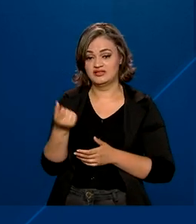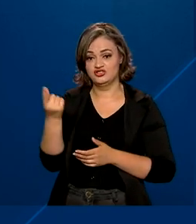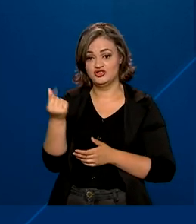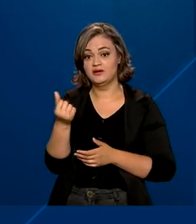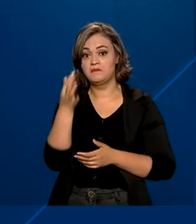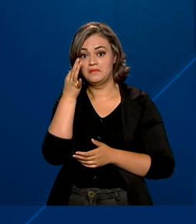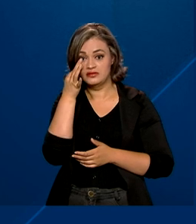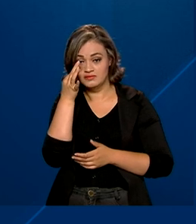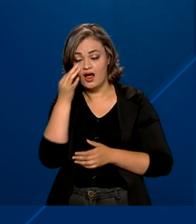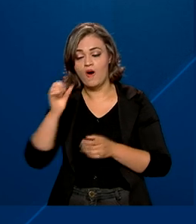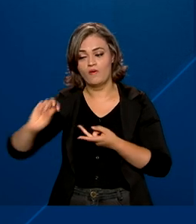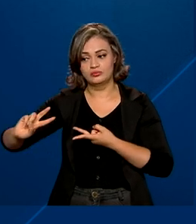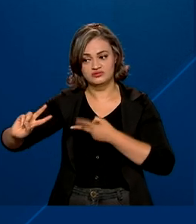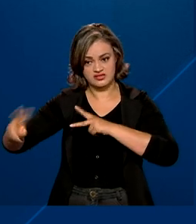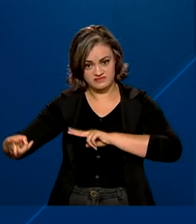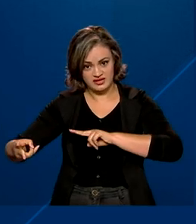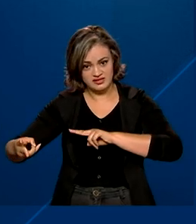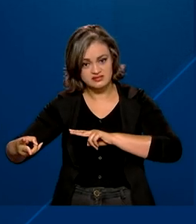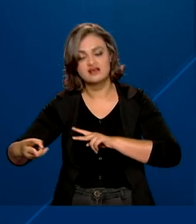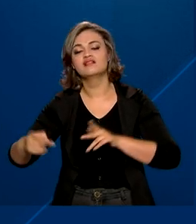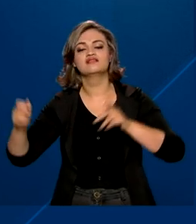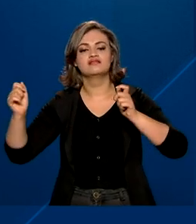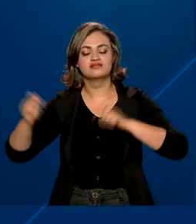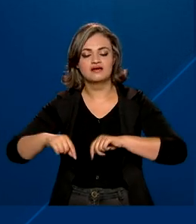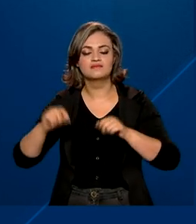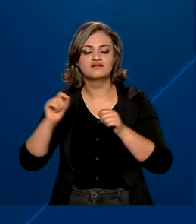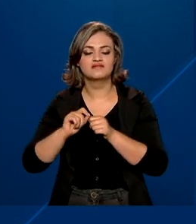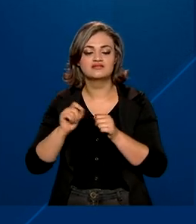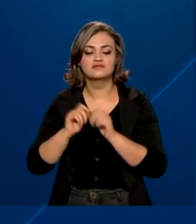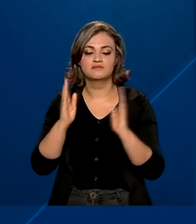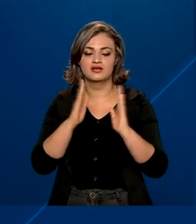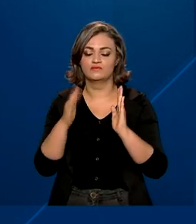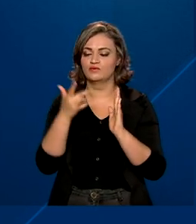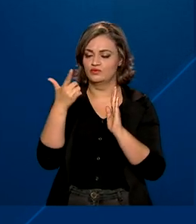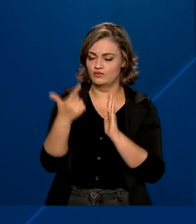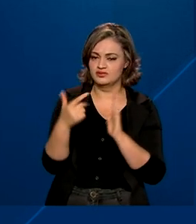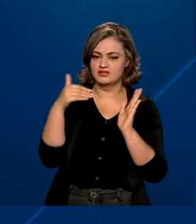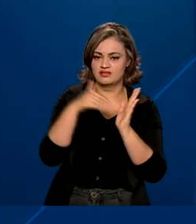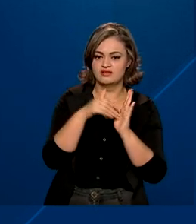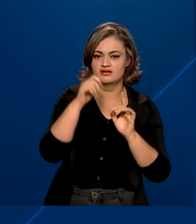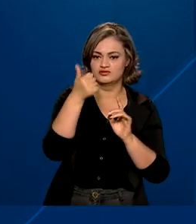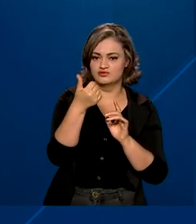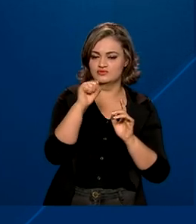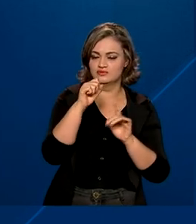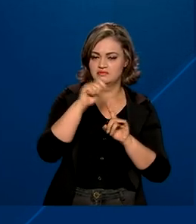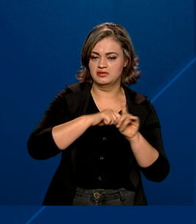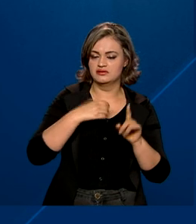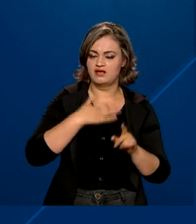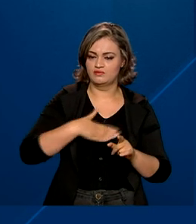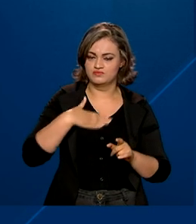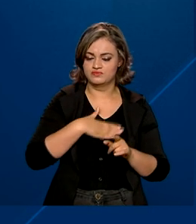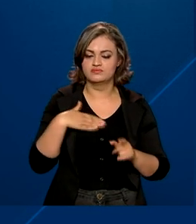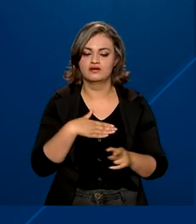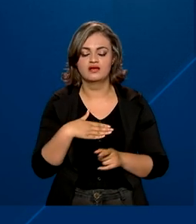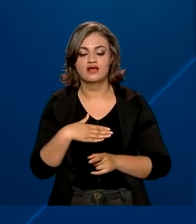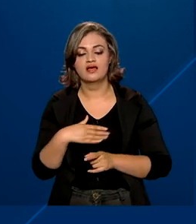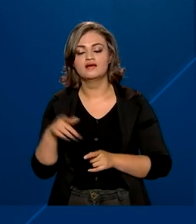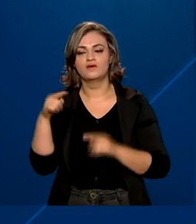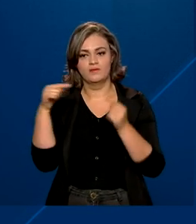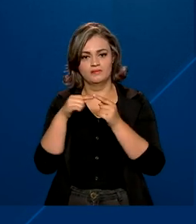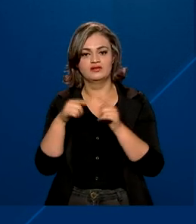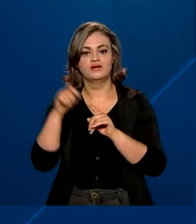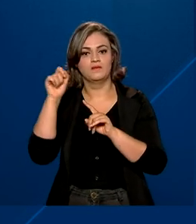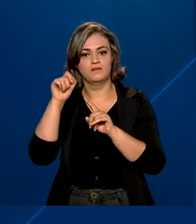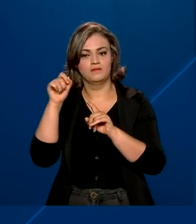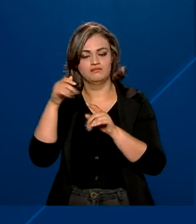autorização para transferências poderão ser feitos entre 2 e 18 de agosto, também seguindo o mês em que a pessoa